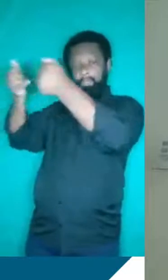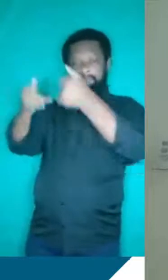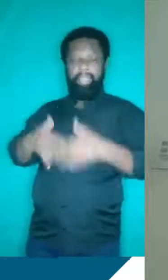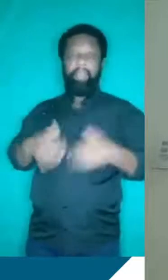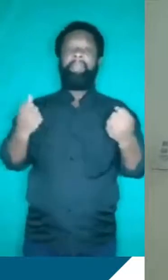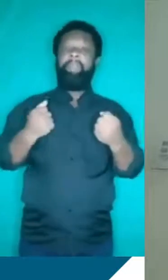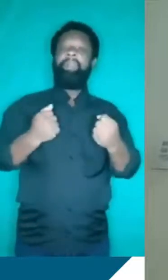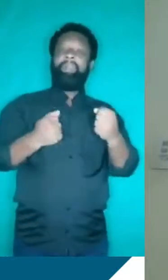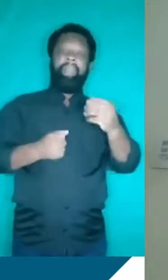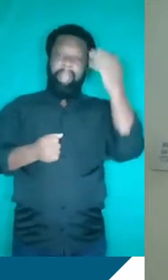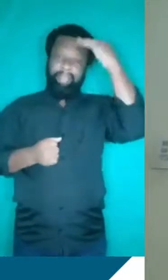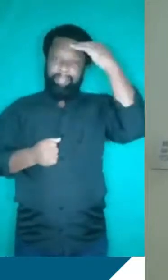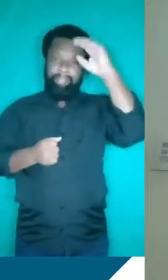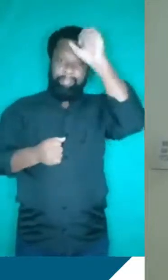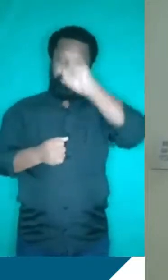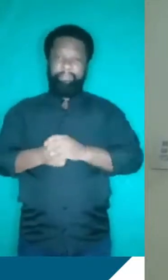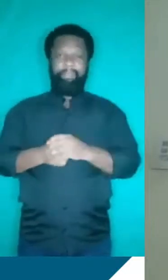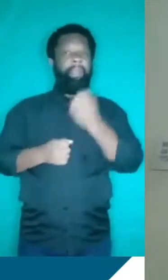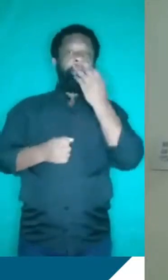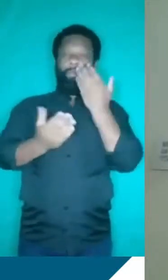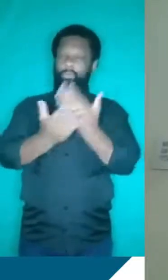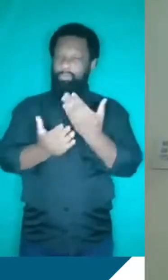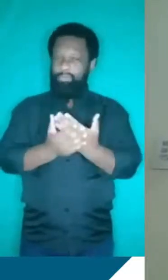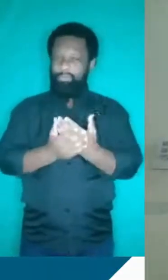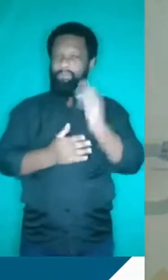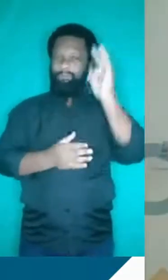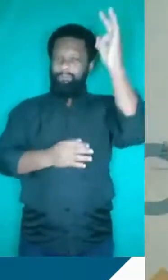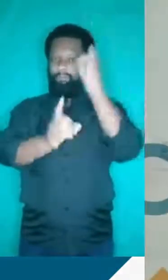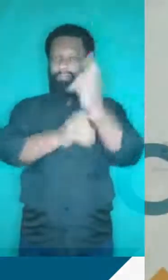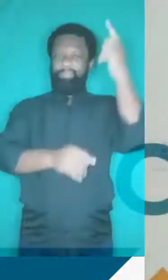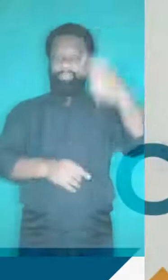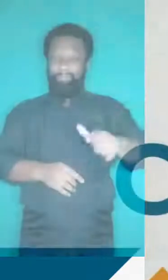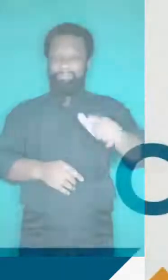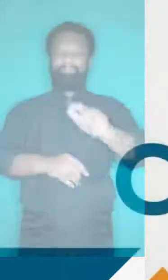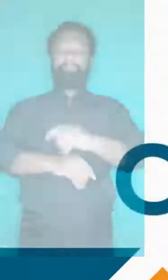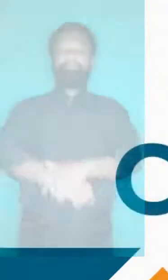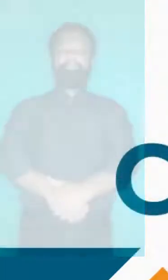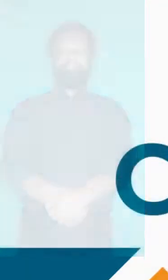ótimo desempenho nesse assunto. Bons estudos para vocês e até a próxima.